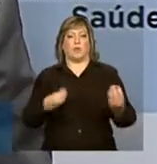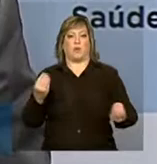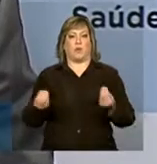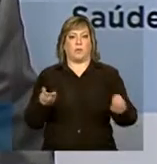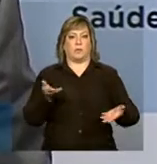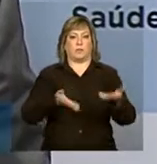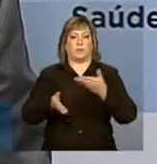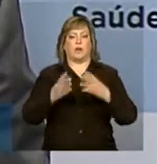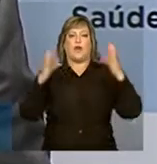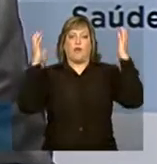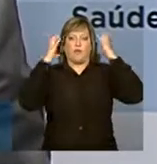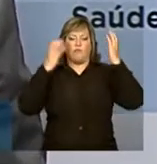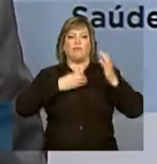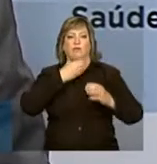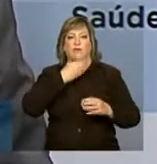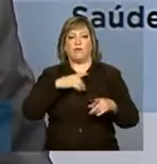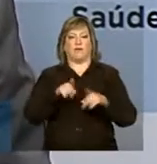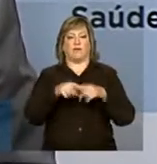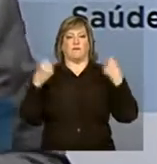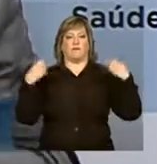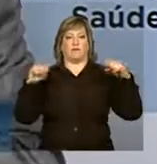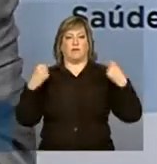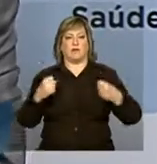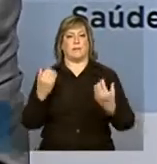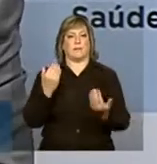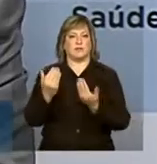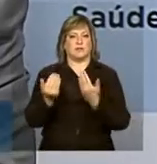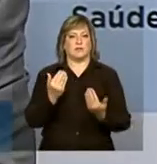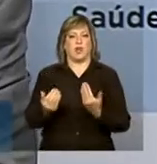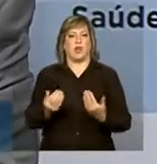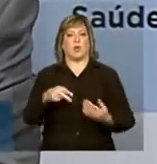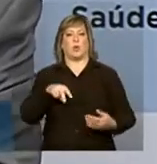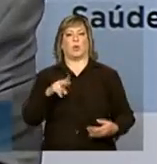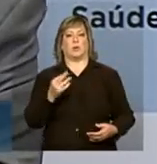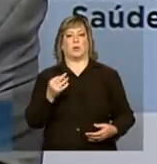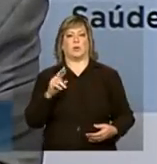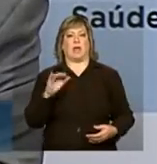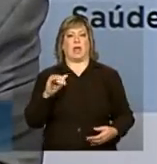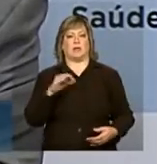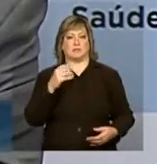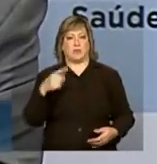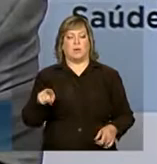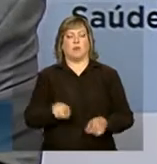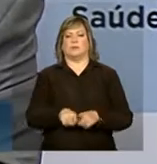de fonoaudiólogos, fisioterapeutas, psicólogos, nutricionistas. Esse era um avanço